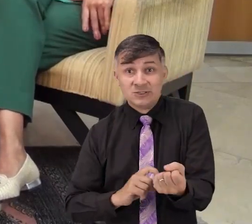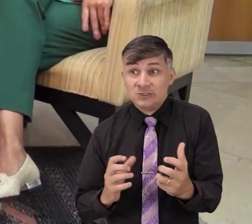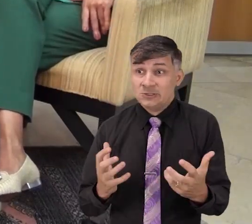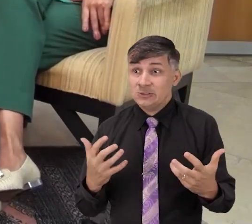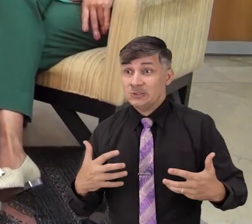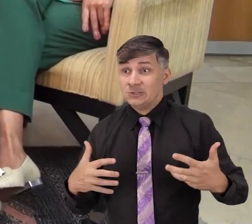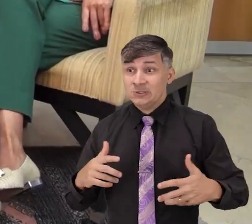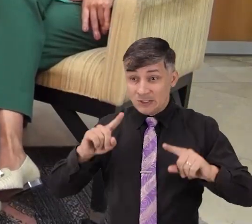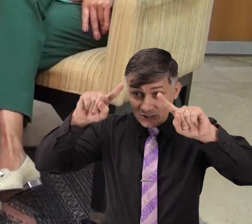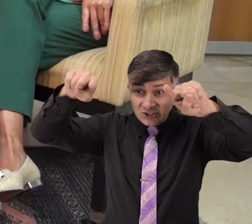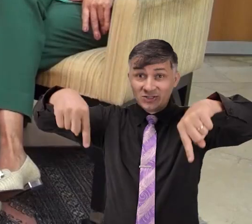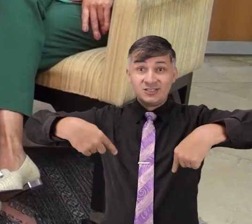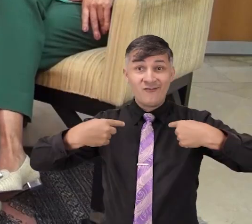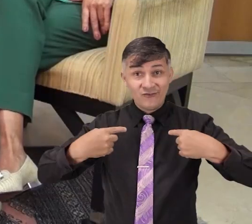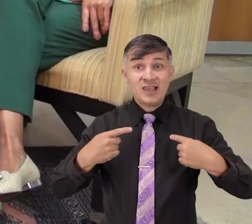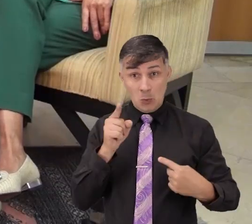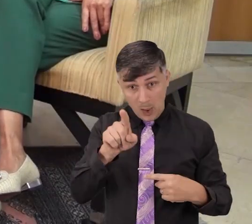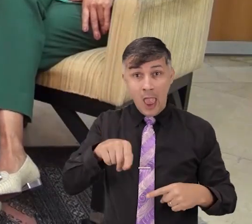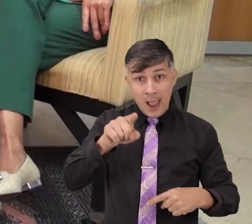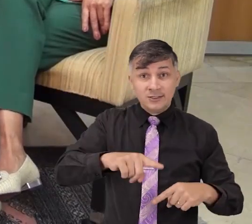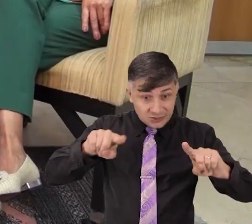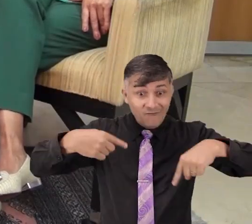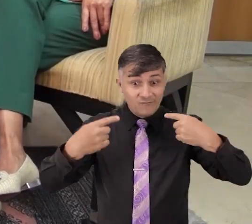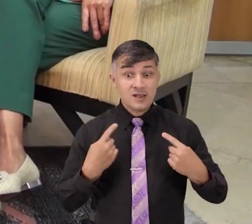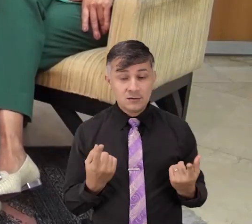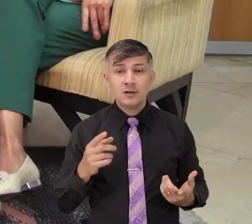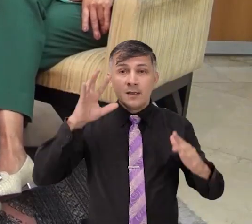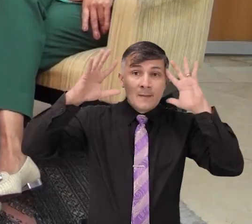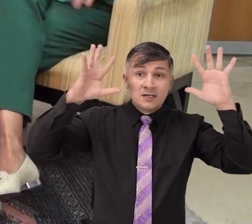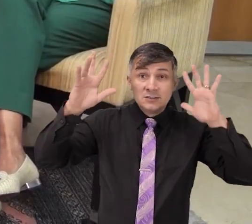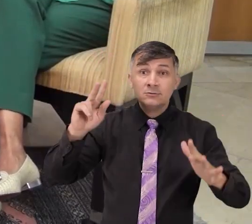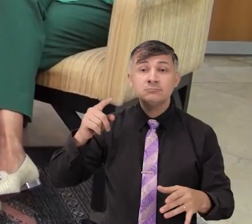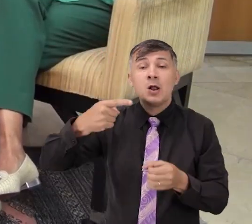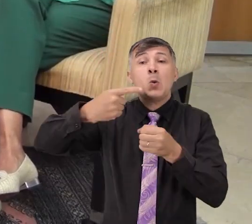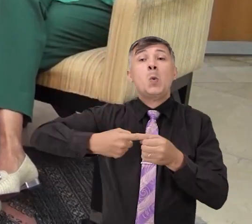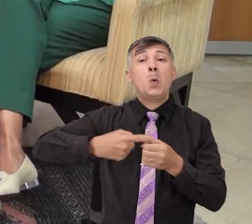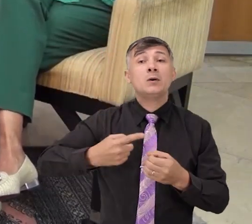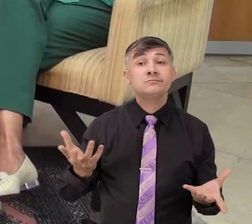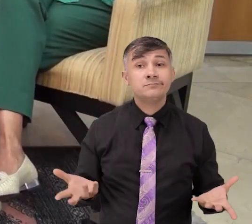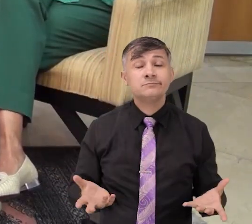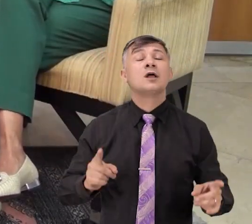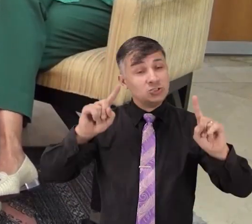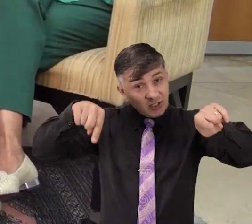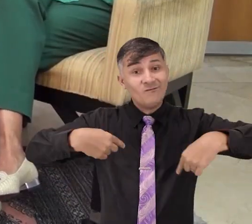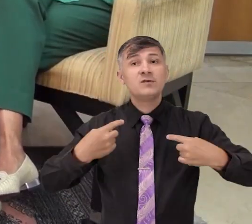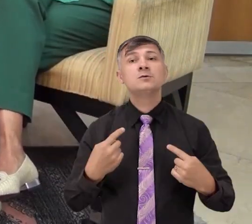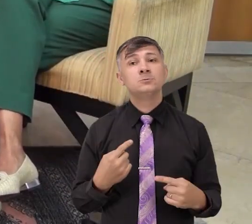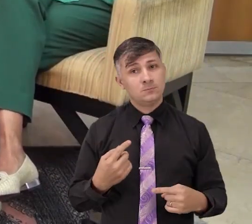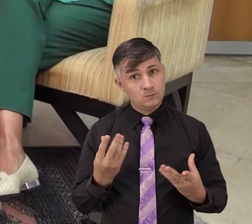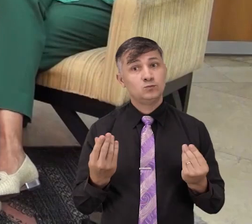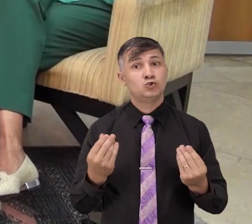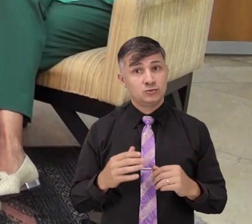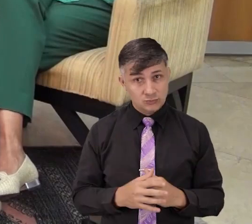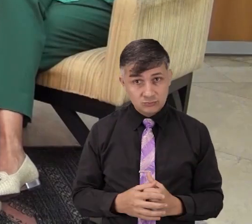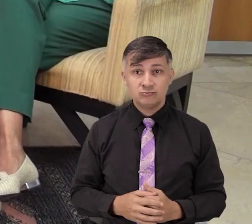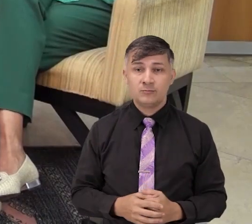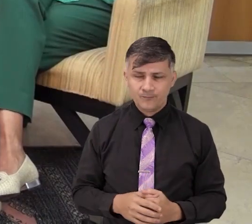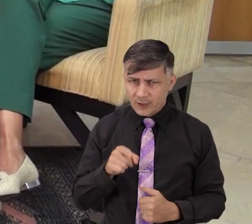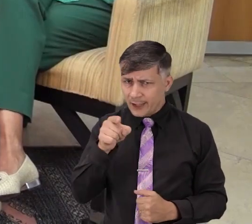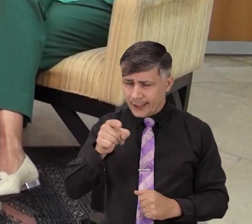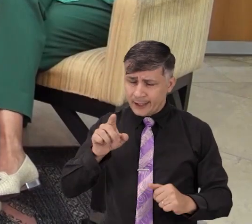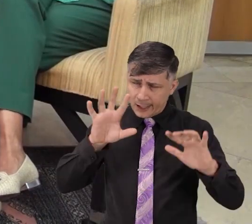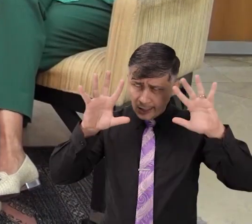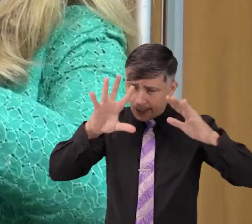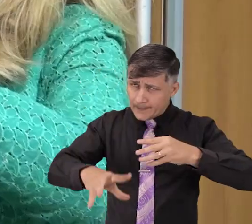online. Exatamente. Isso é um desafio. Quer dizer, então, isso soma, né, a questão da tecnologia,